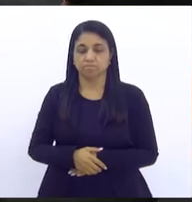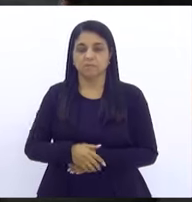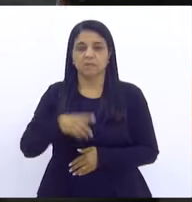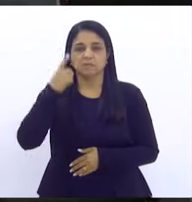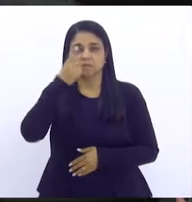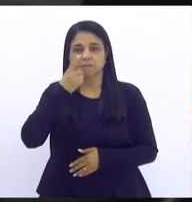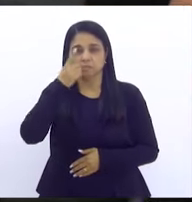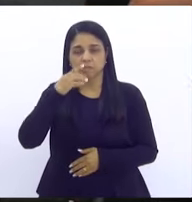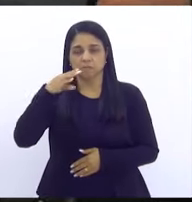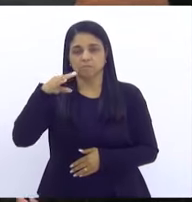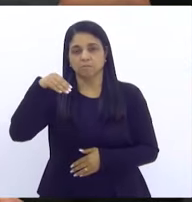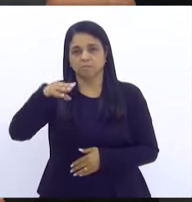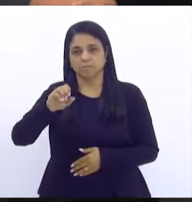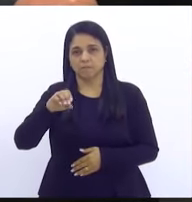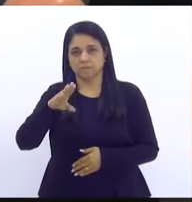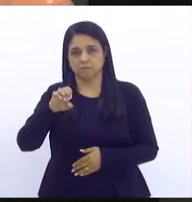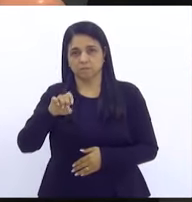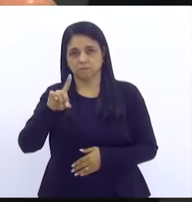Deputado Carlos Macedo.